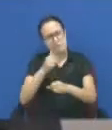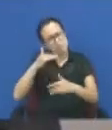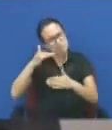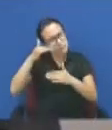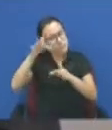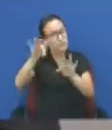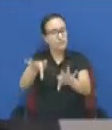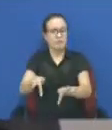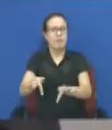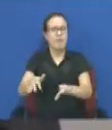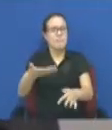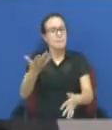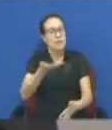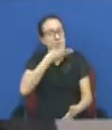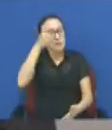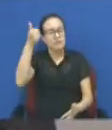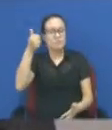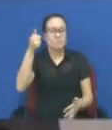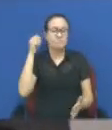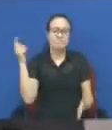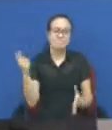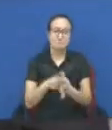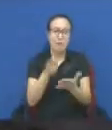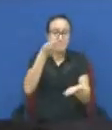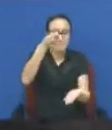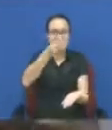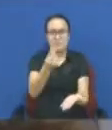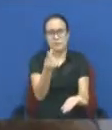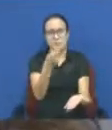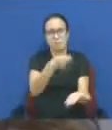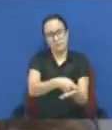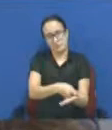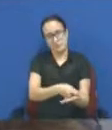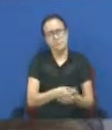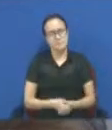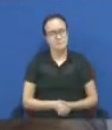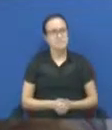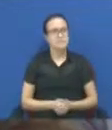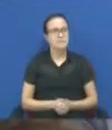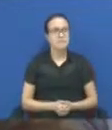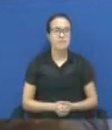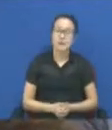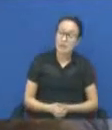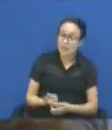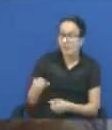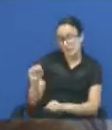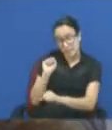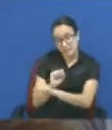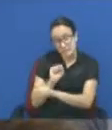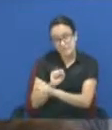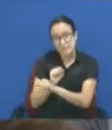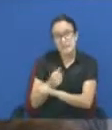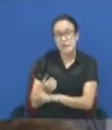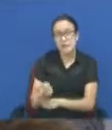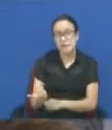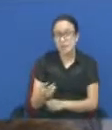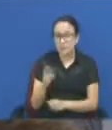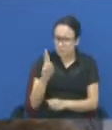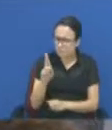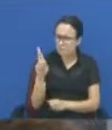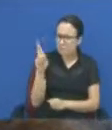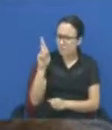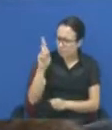você tenha oportunidade de liquidação. Né? Esperamos que esse valor 20 mil reais mensais,